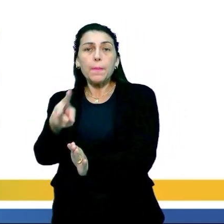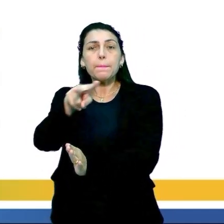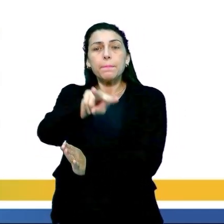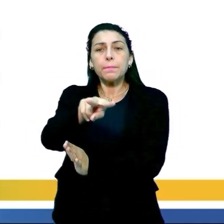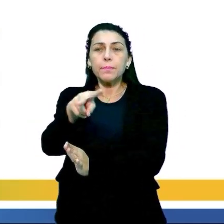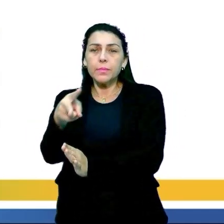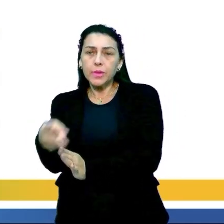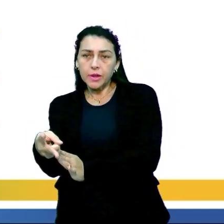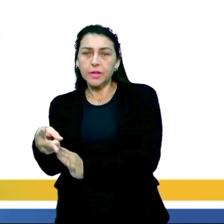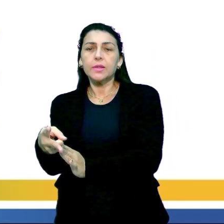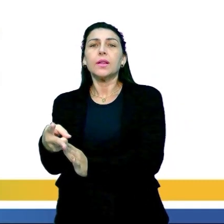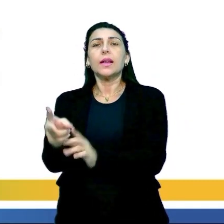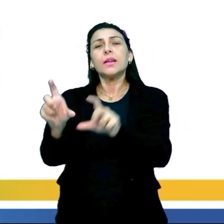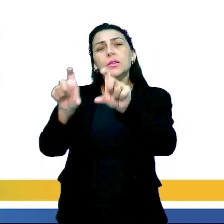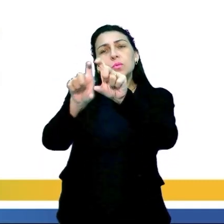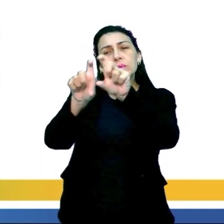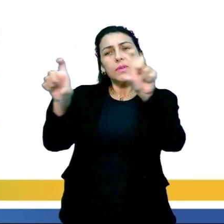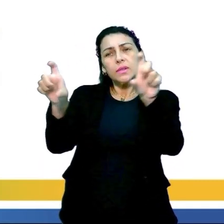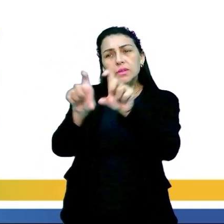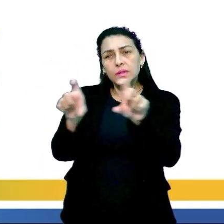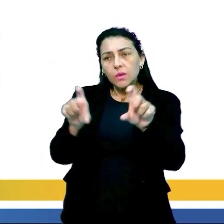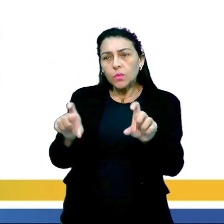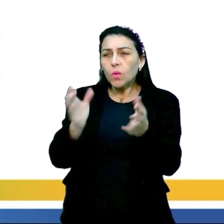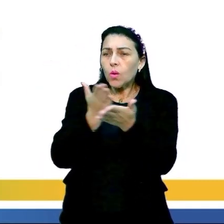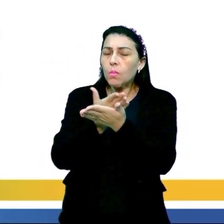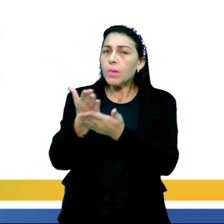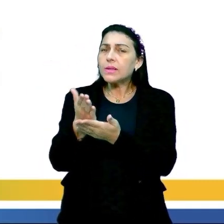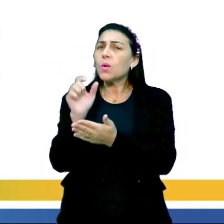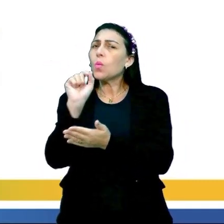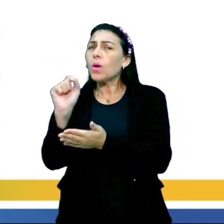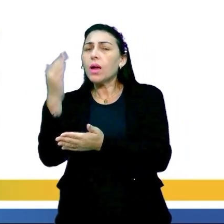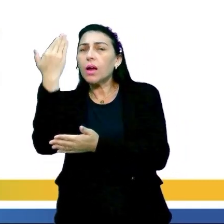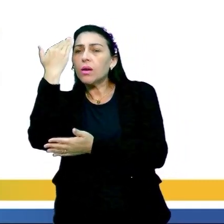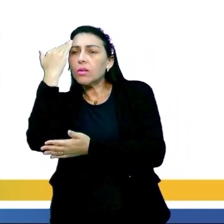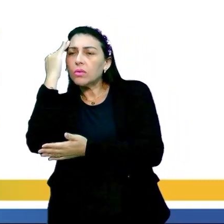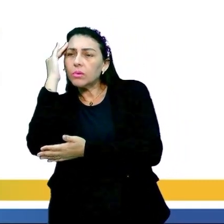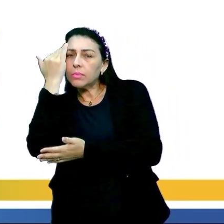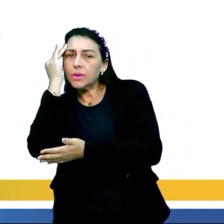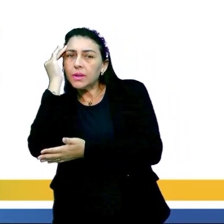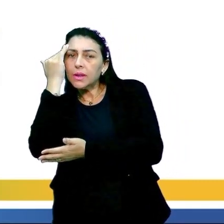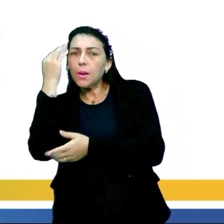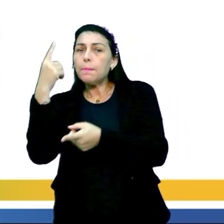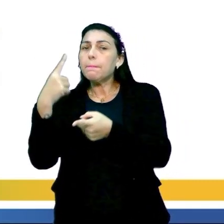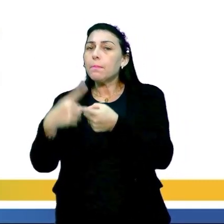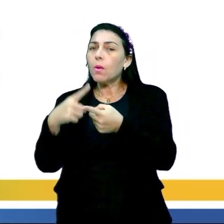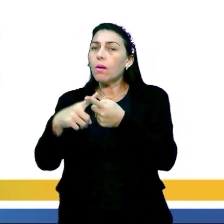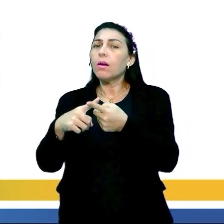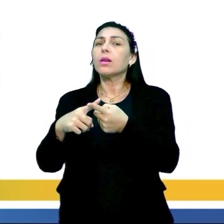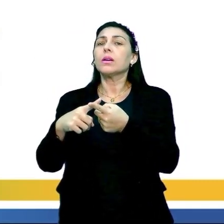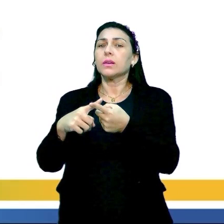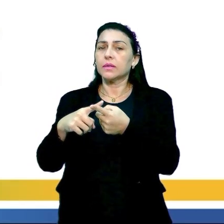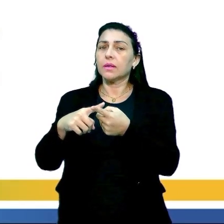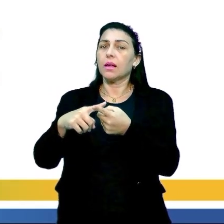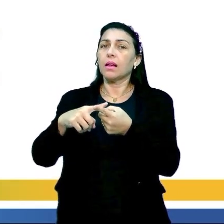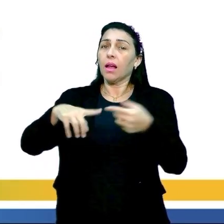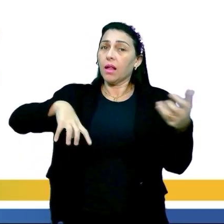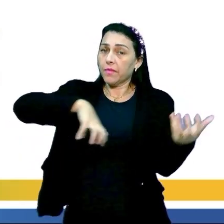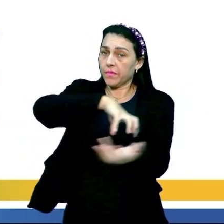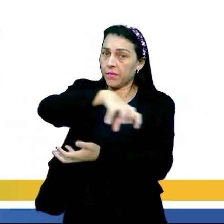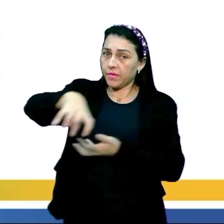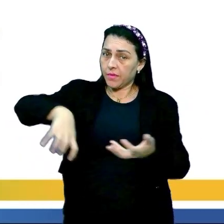e ambivalente da enunciação que começamos a compreender por que as